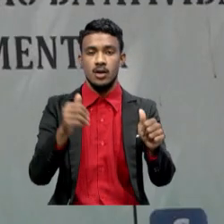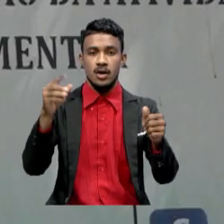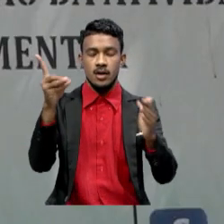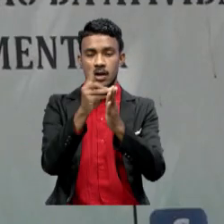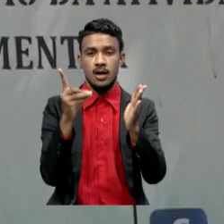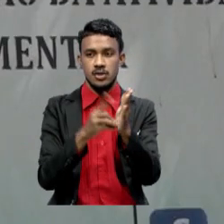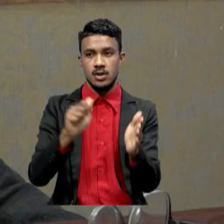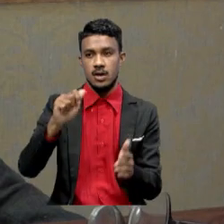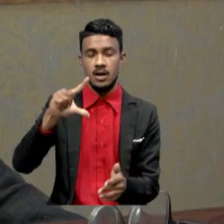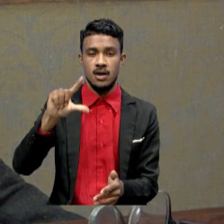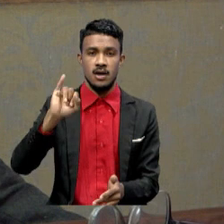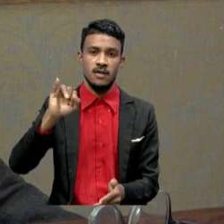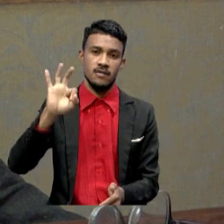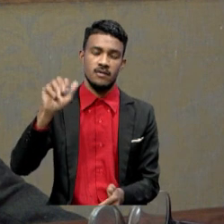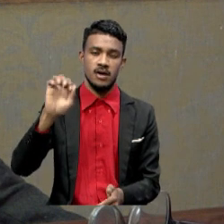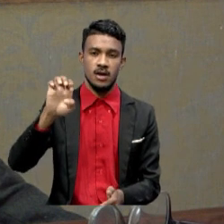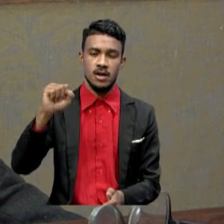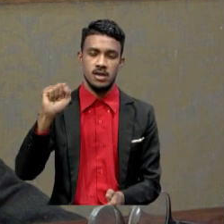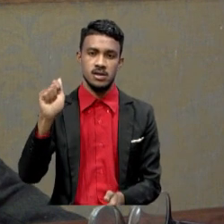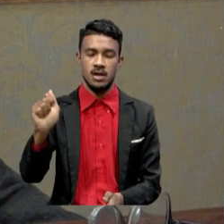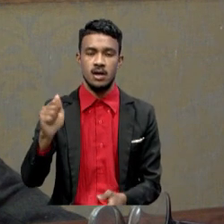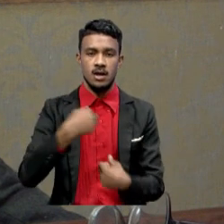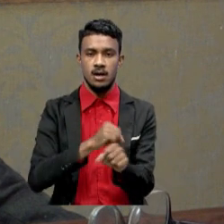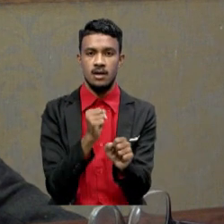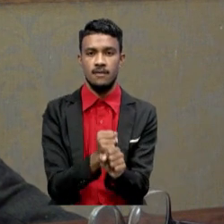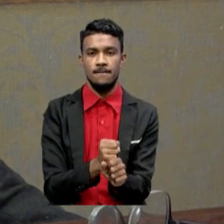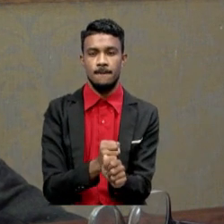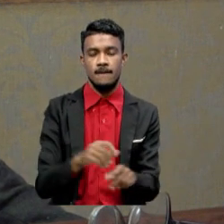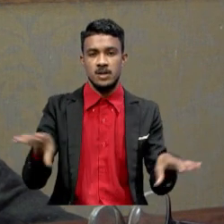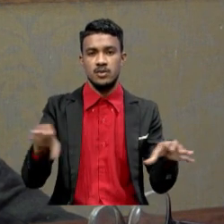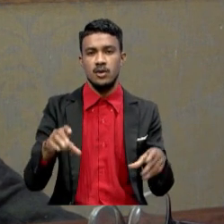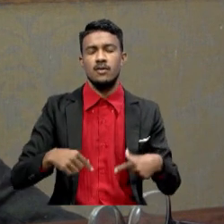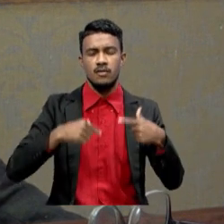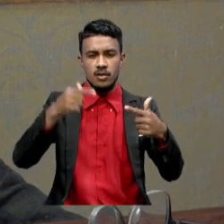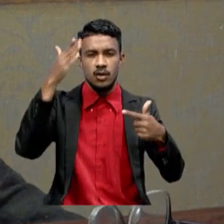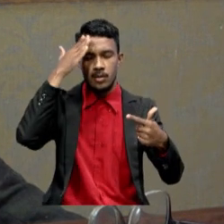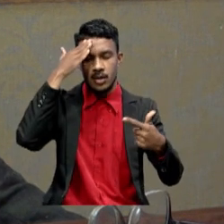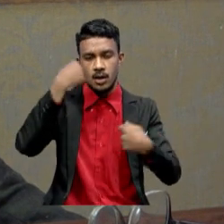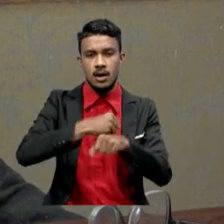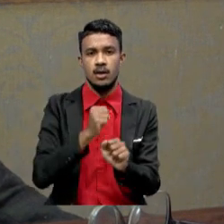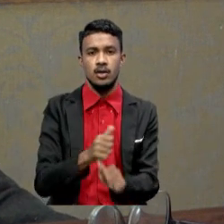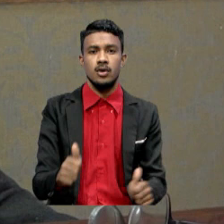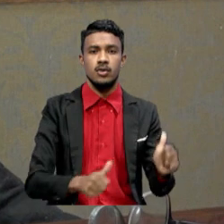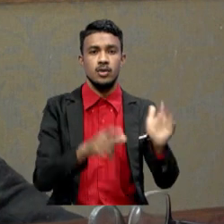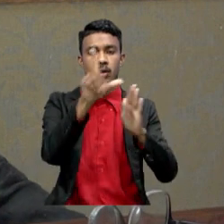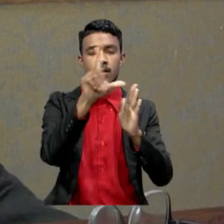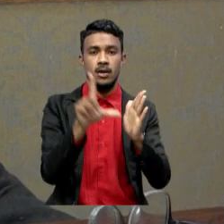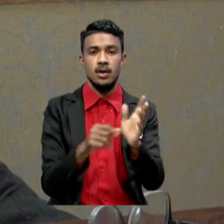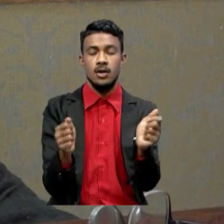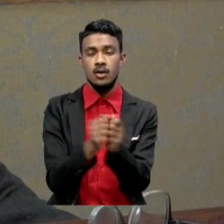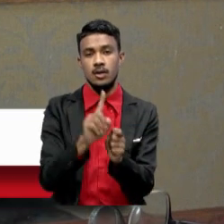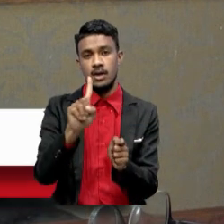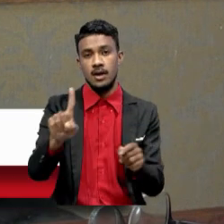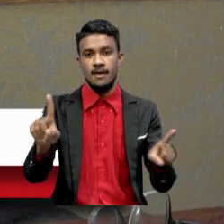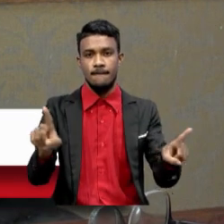faça identifica. São ele nem mais ou a tu educa é mais a tu cumprir lei. Quando né